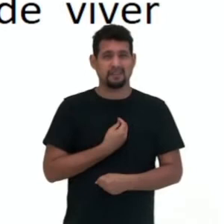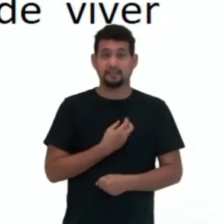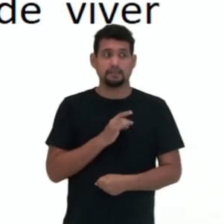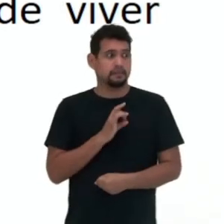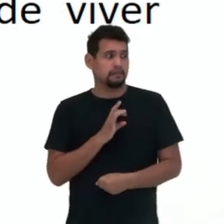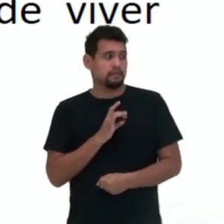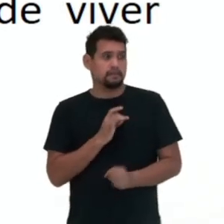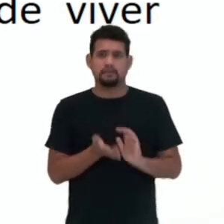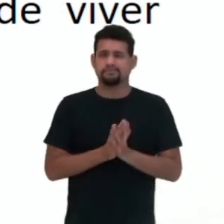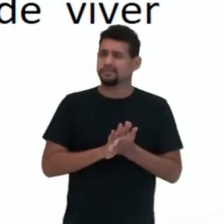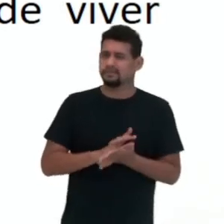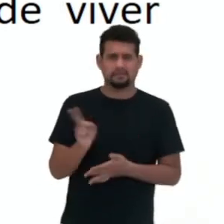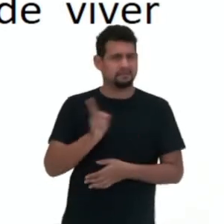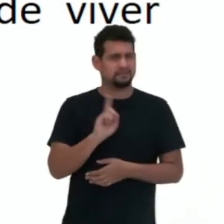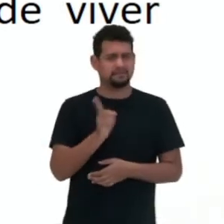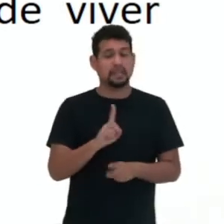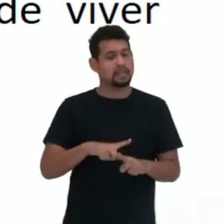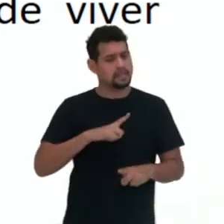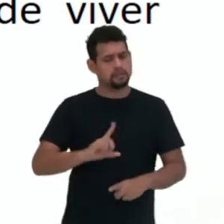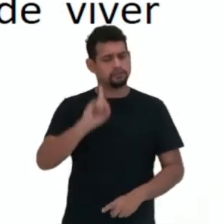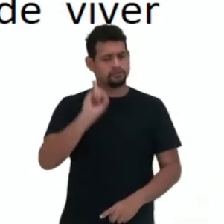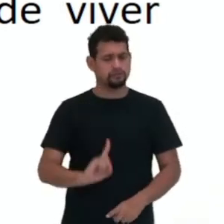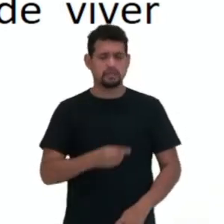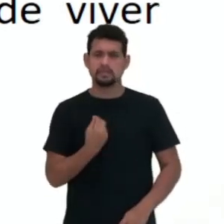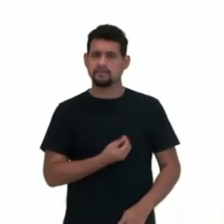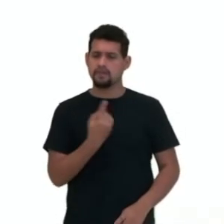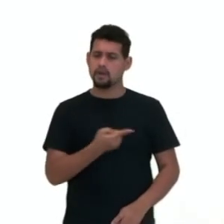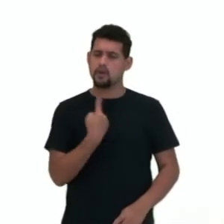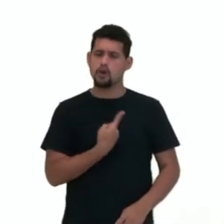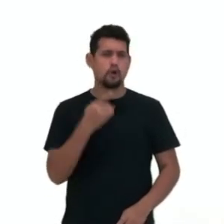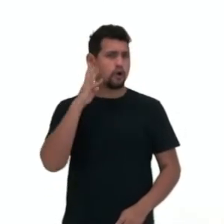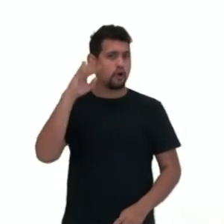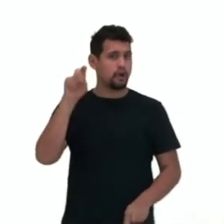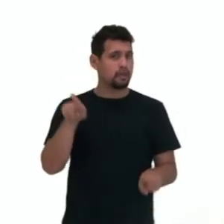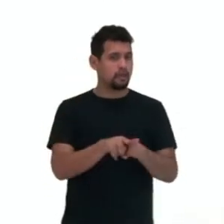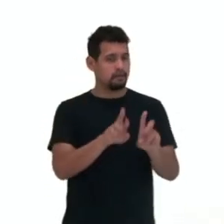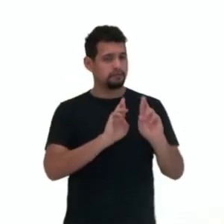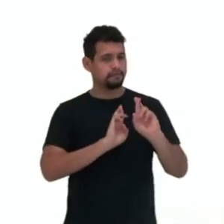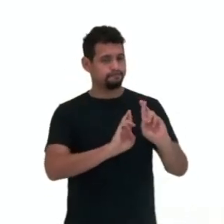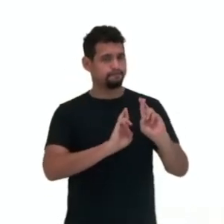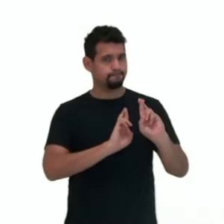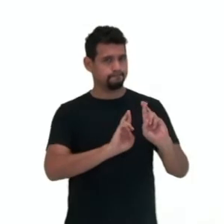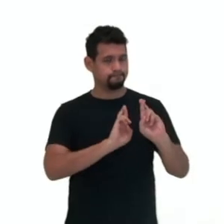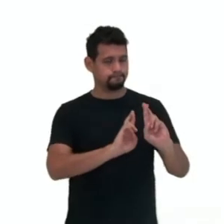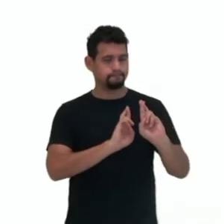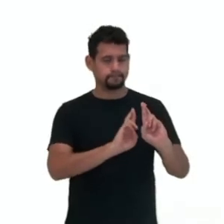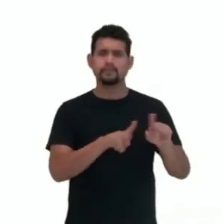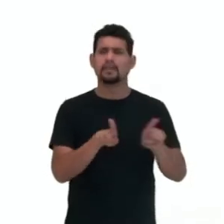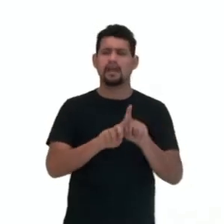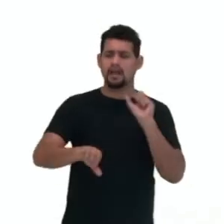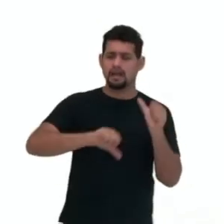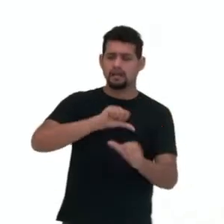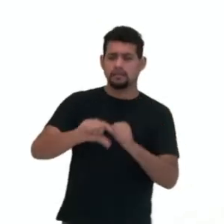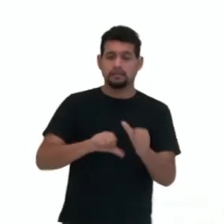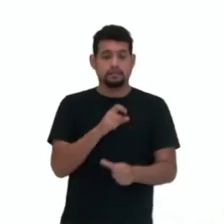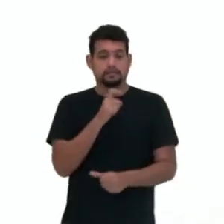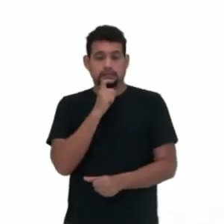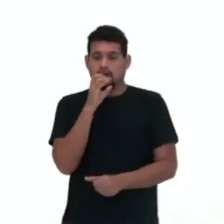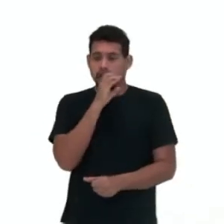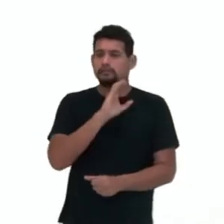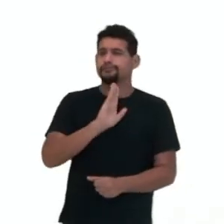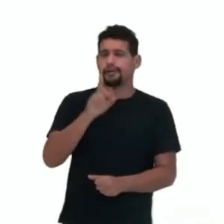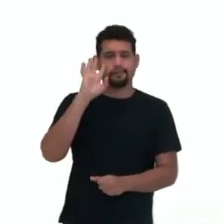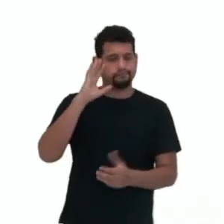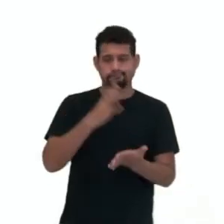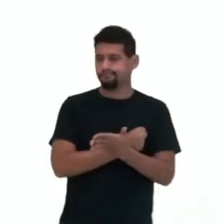e devastação. Temos o direito de viver nossos sonhos e esperanças. As mudanças climáticas já